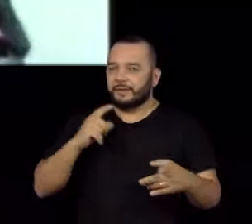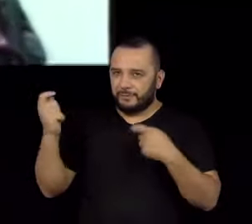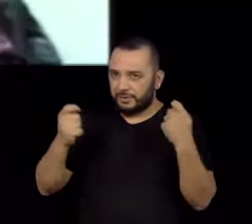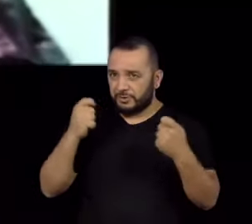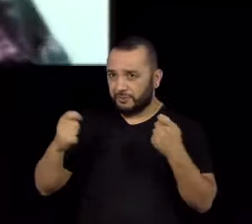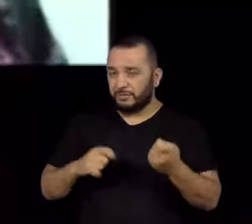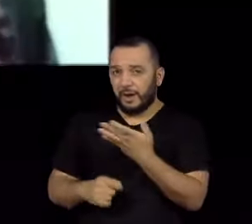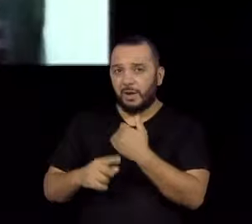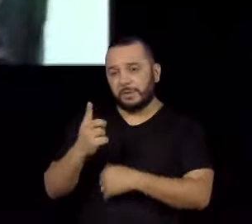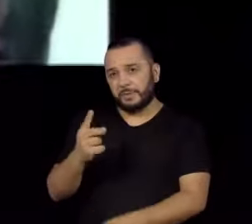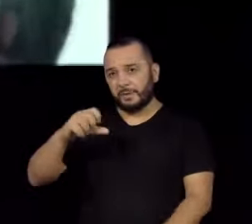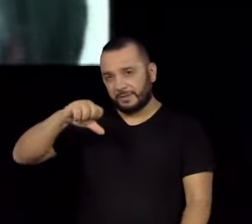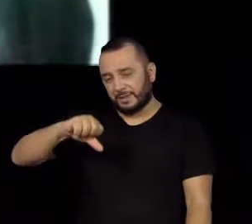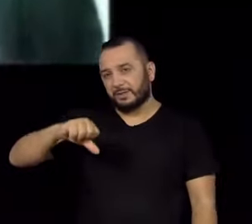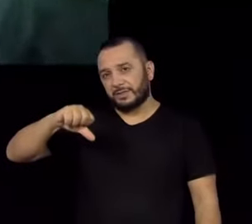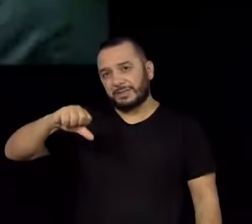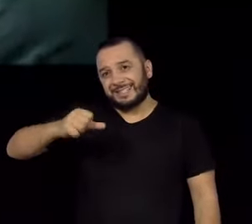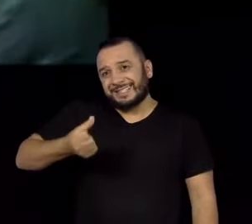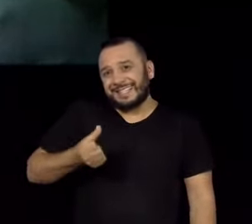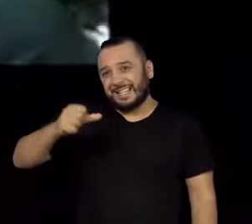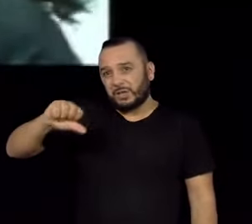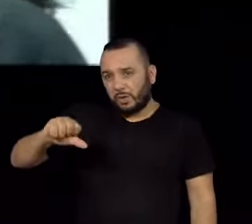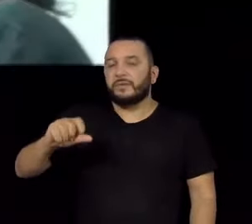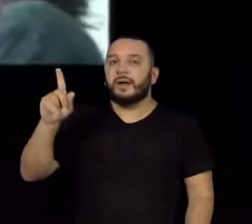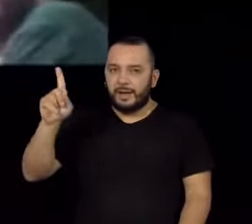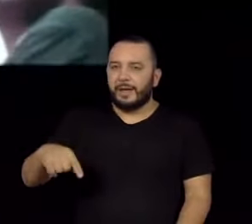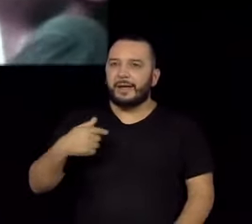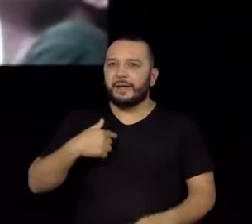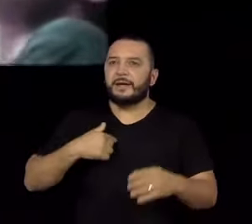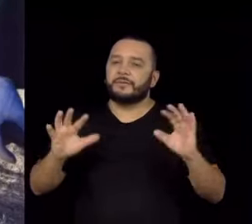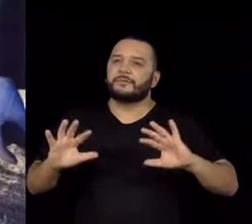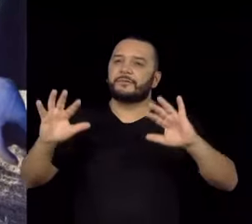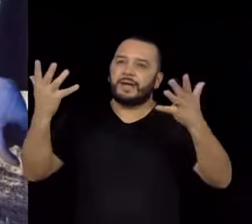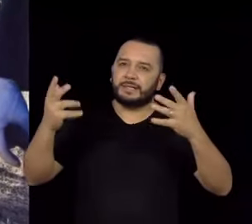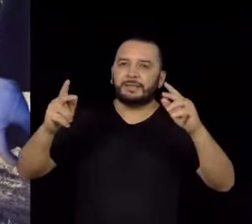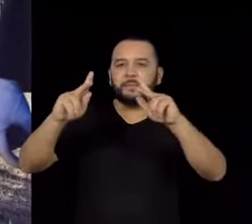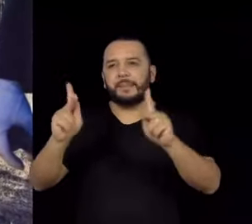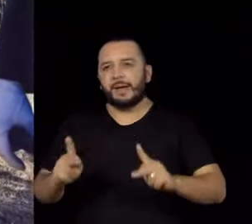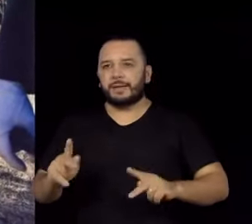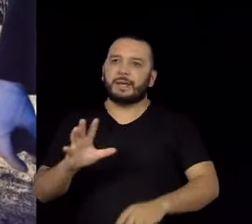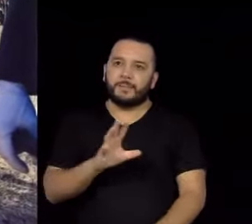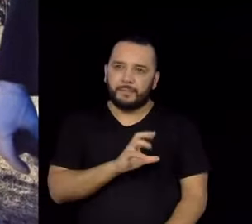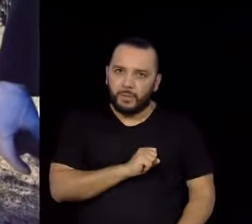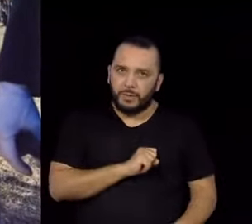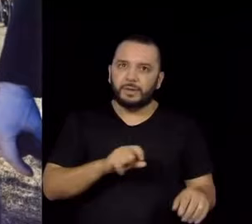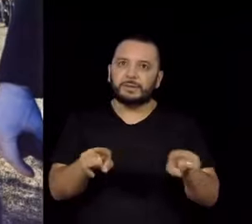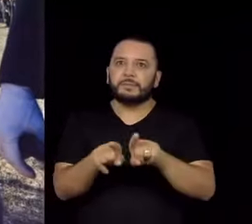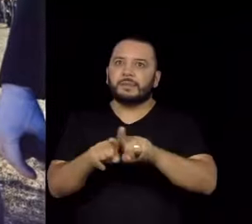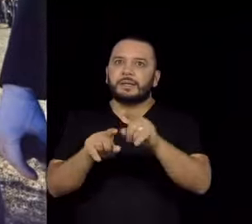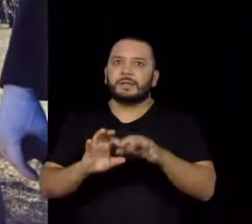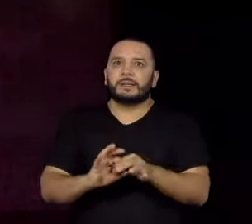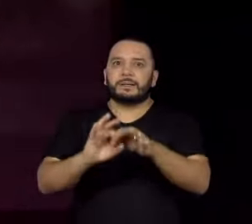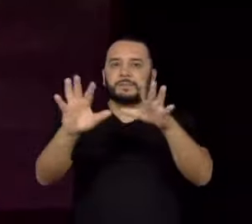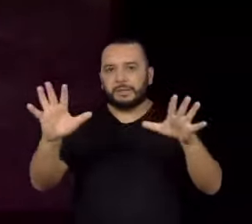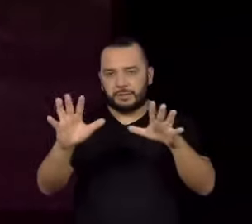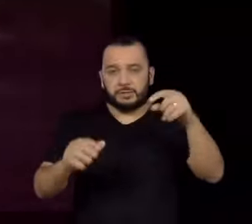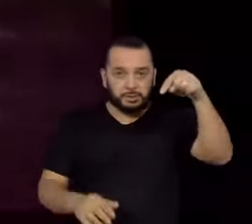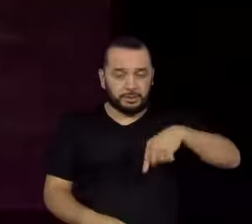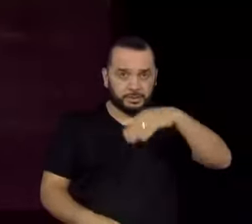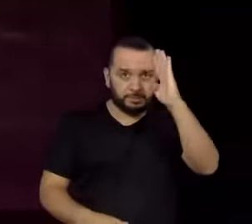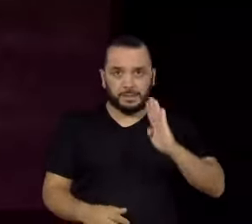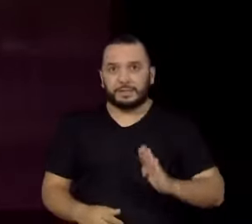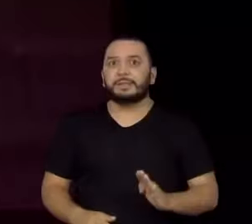em 1969, foi uma descomunal celebração da paz, do amor e da liberdade. No Brasil,